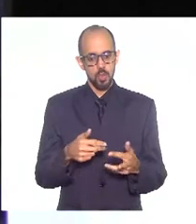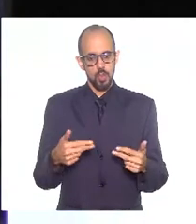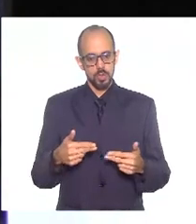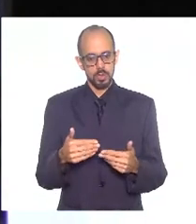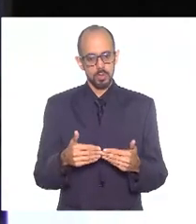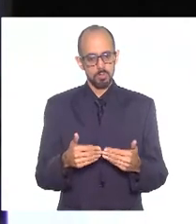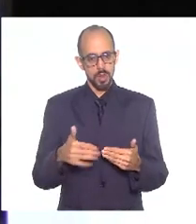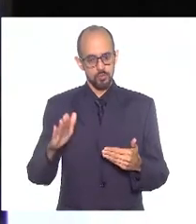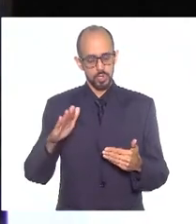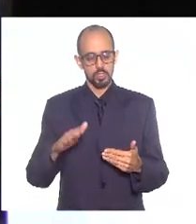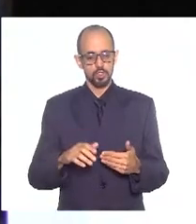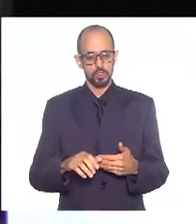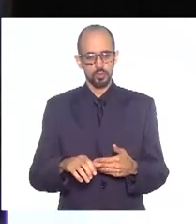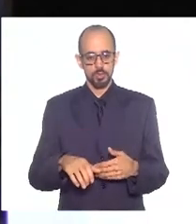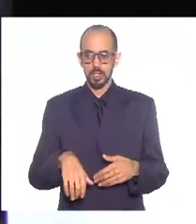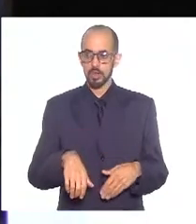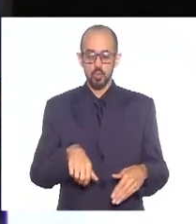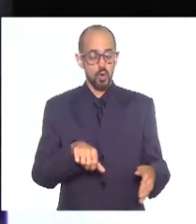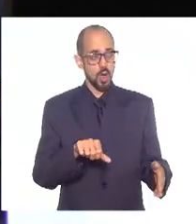Aureliano, aqui